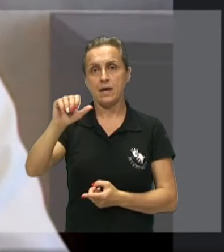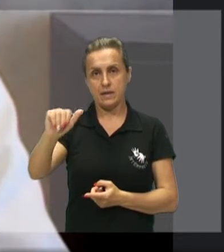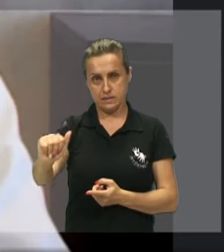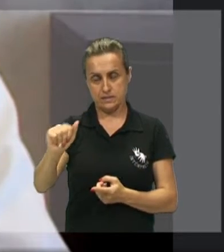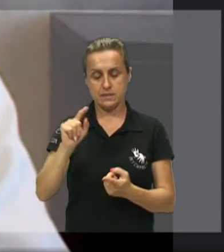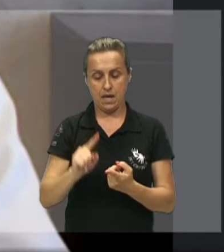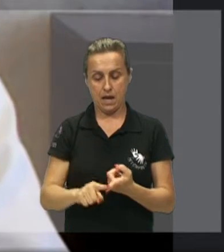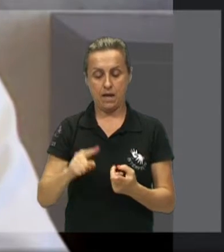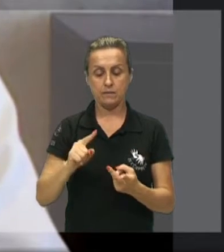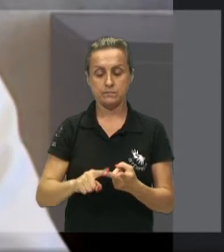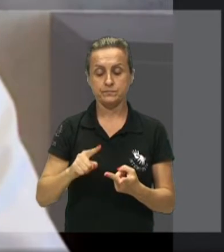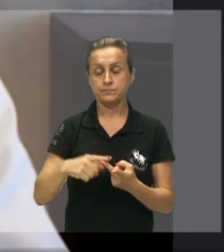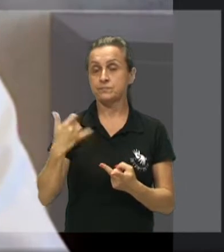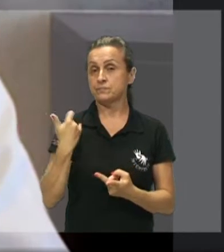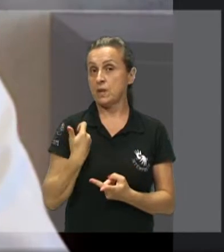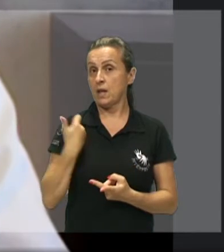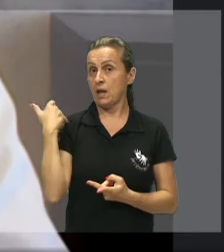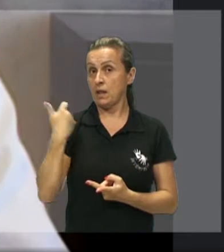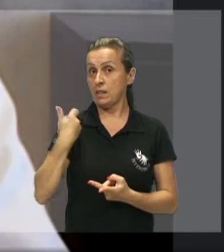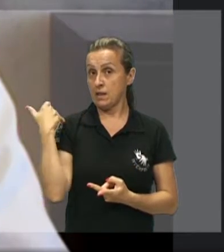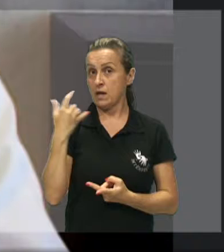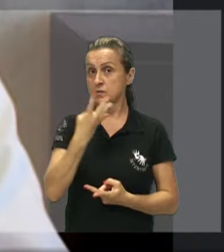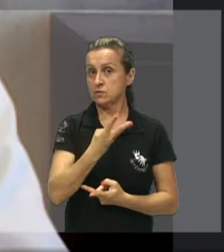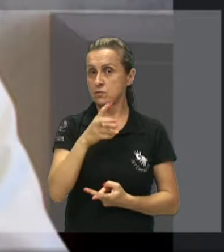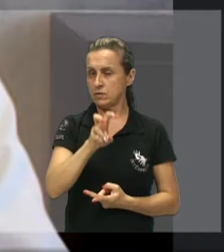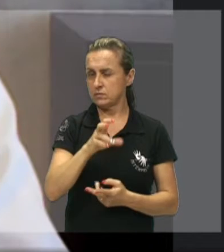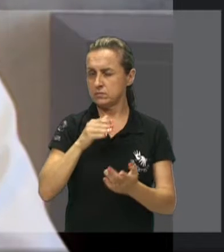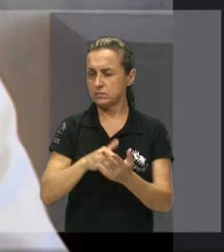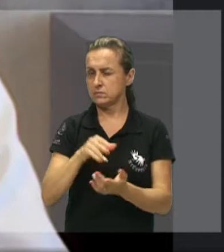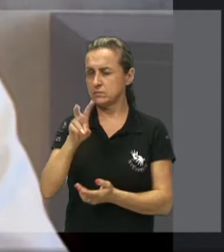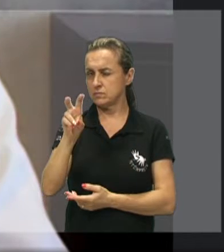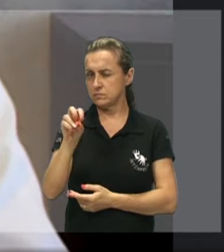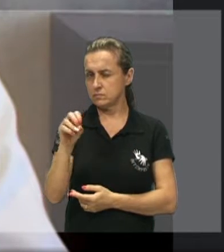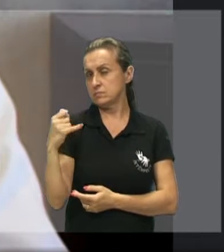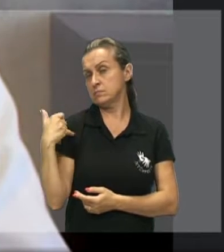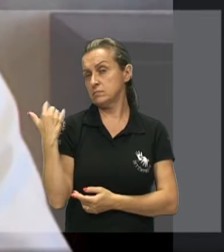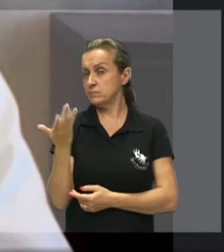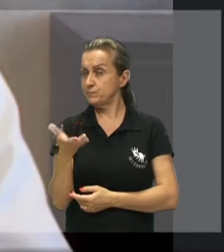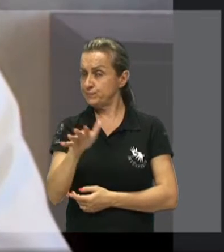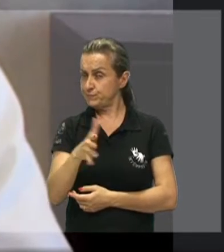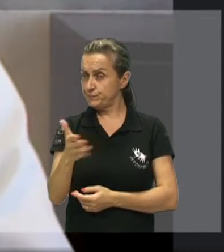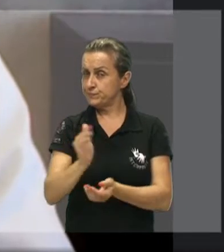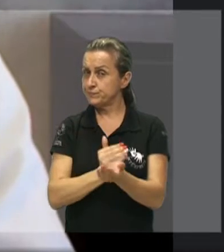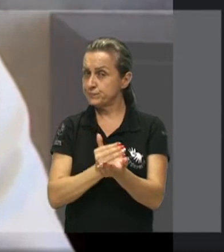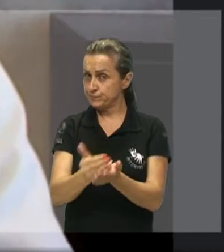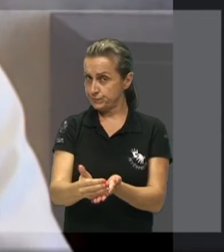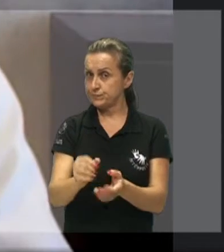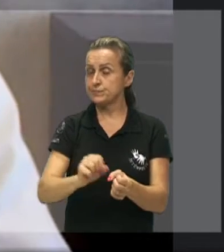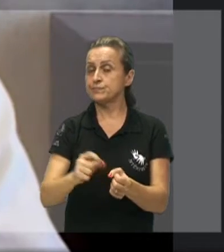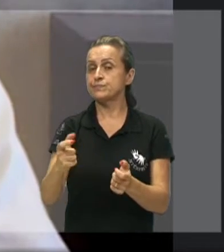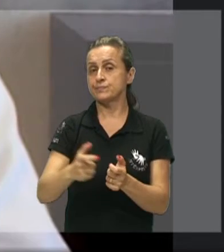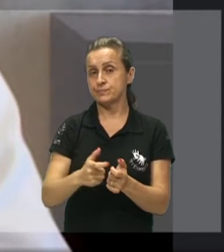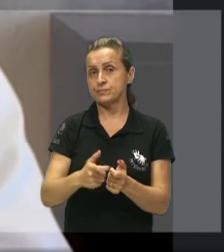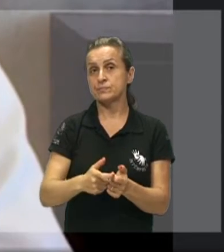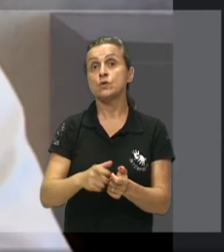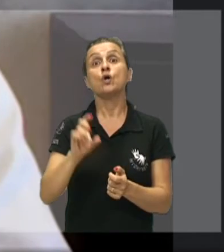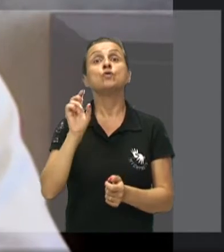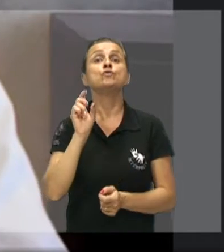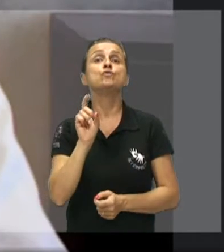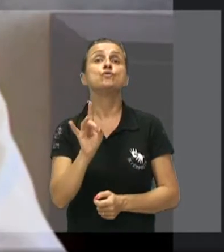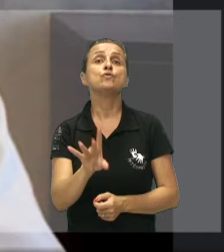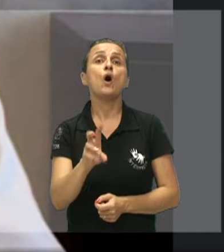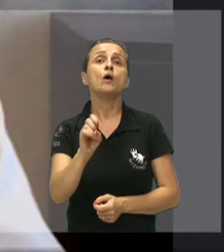a idade, que seria a partir de 45 a 50 anos de idade, que a gente deve começar a fazer exames de próstata, exceto nos casos em que